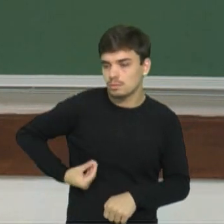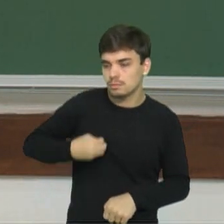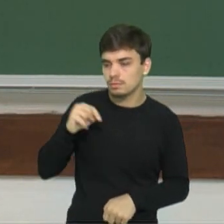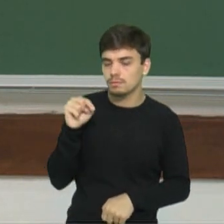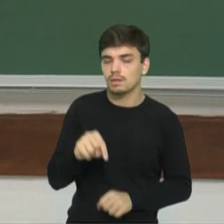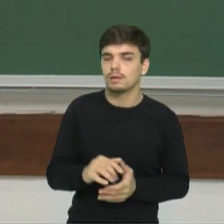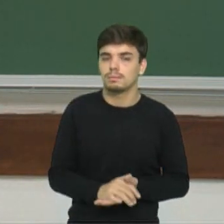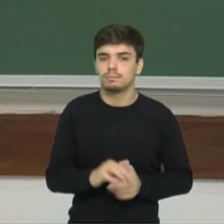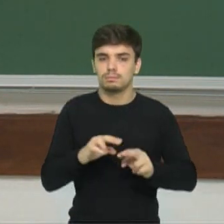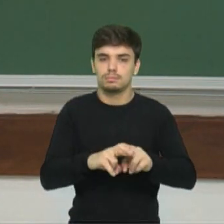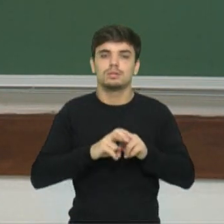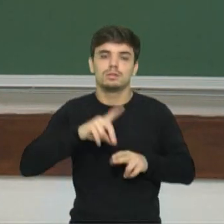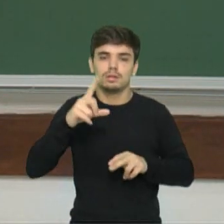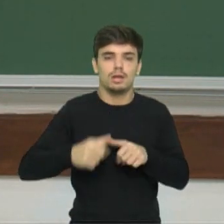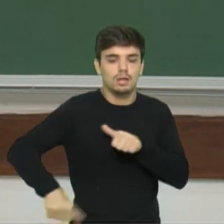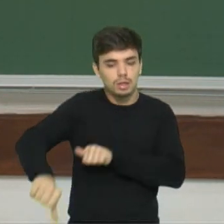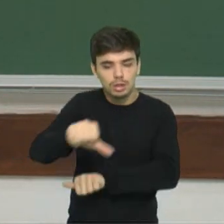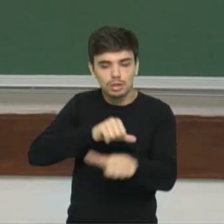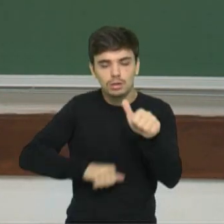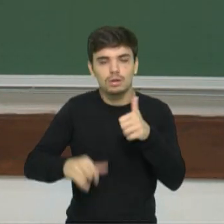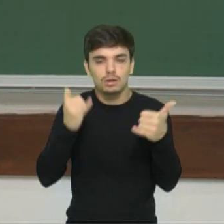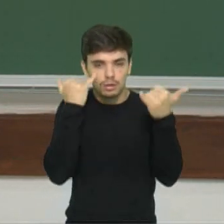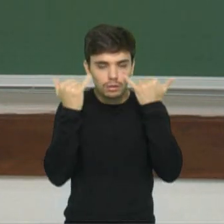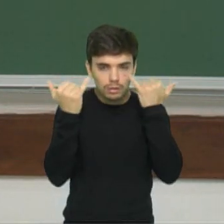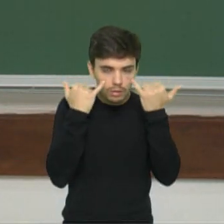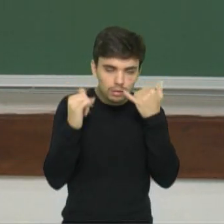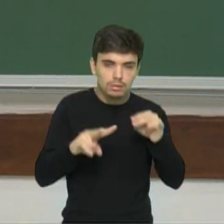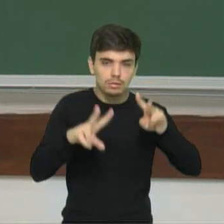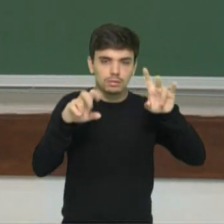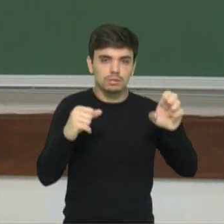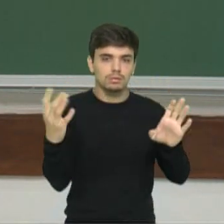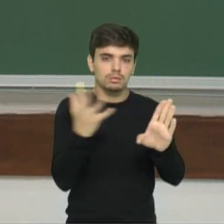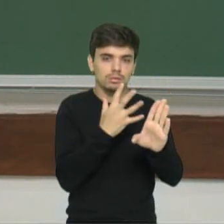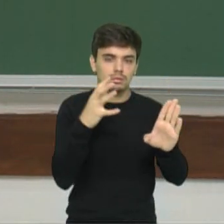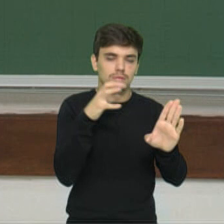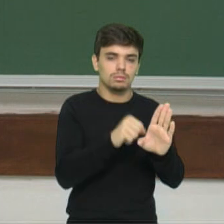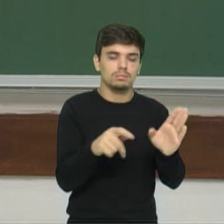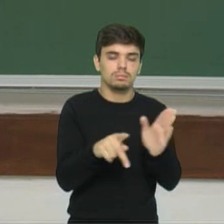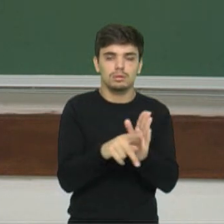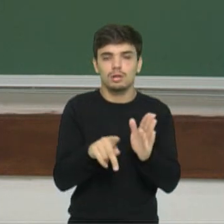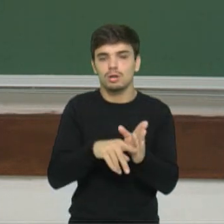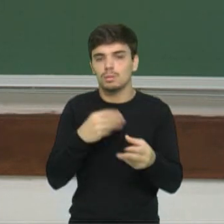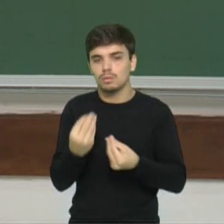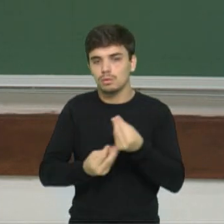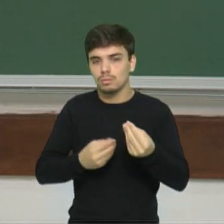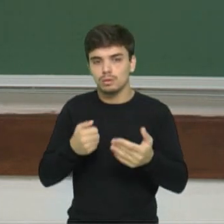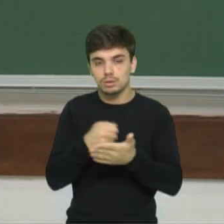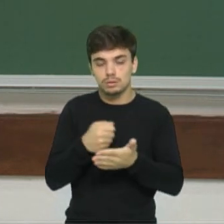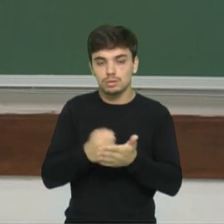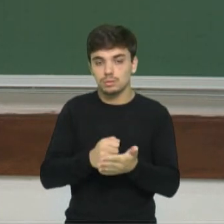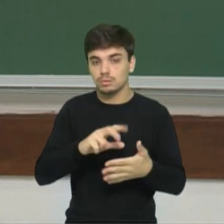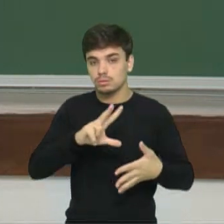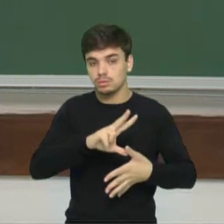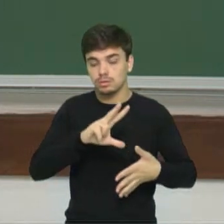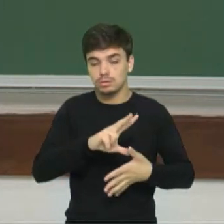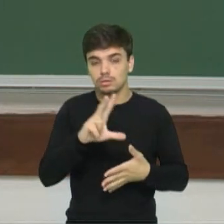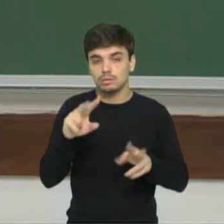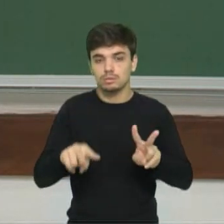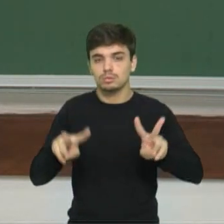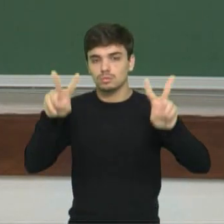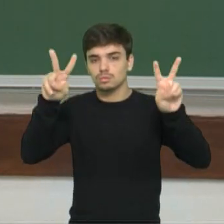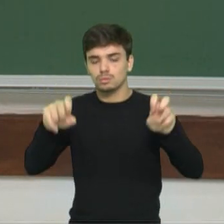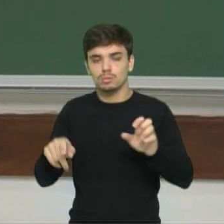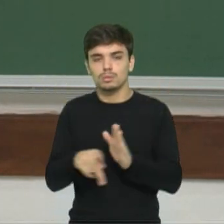uma rede de troca de informações entre as ditaduras latino-americanas, que faziam parte da Operação Condor, sobre,